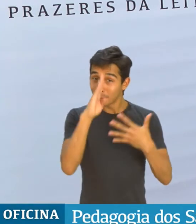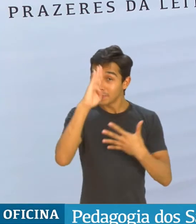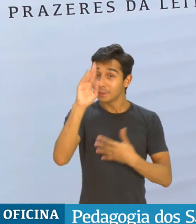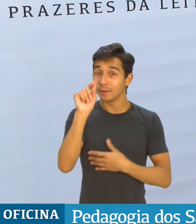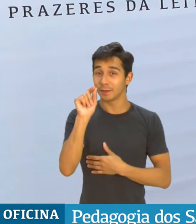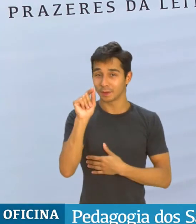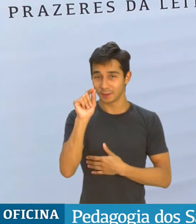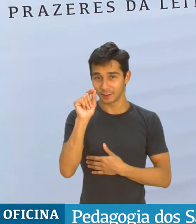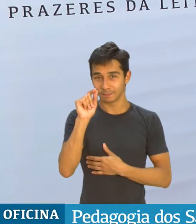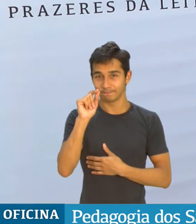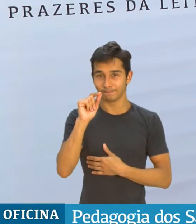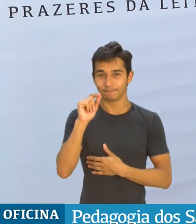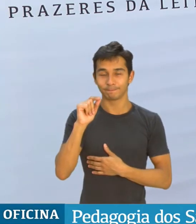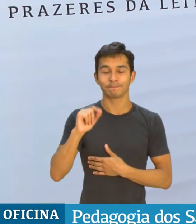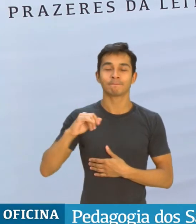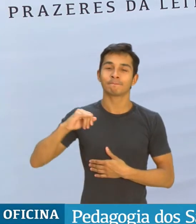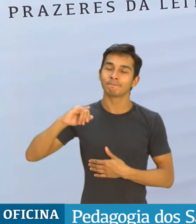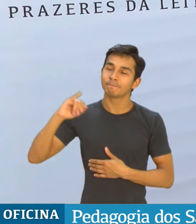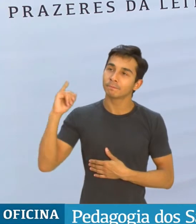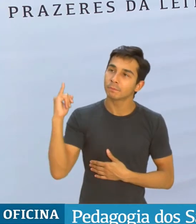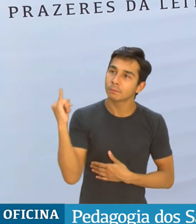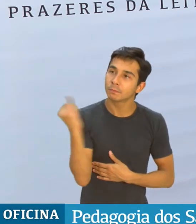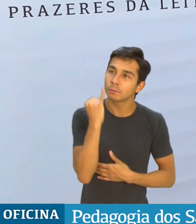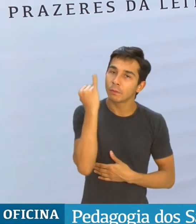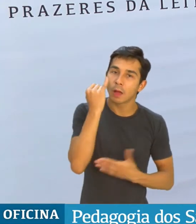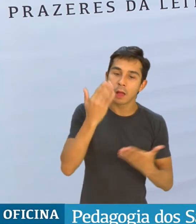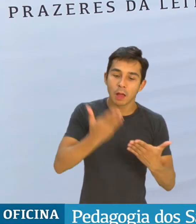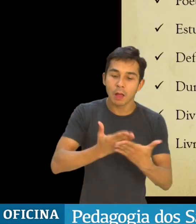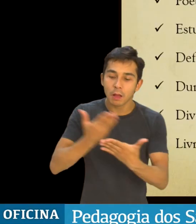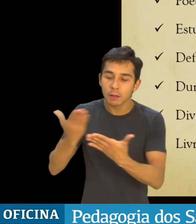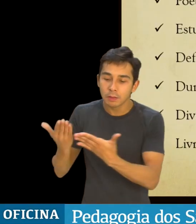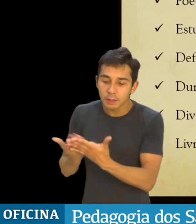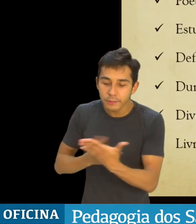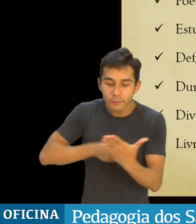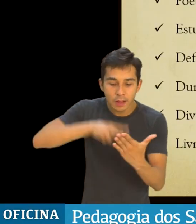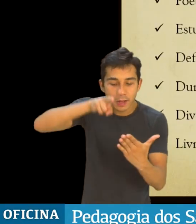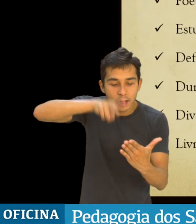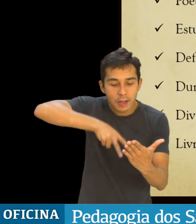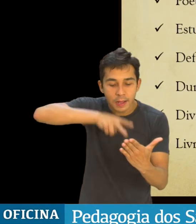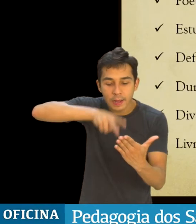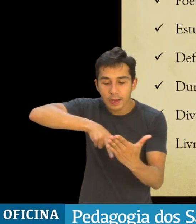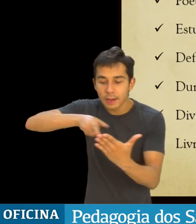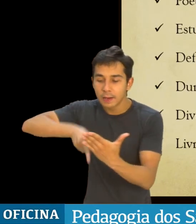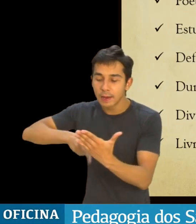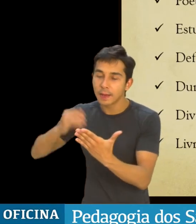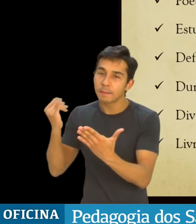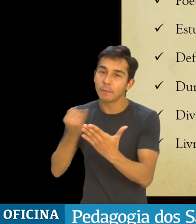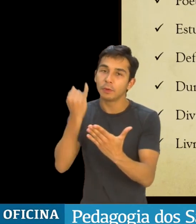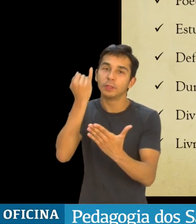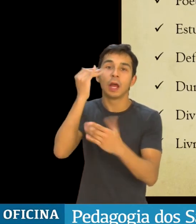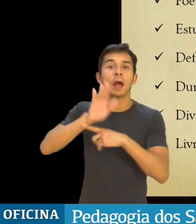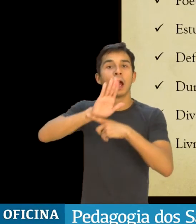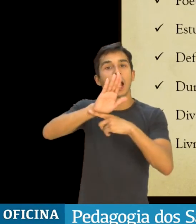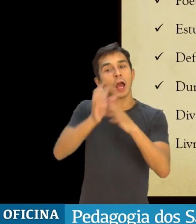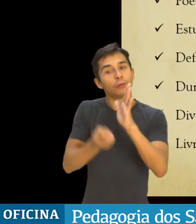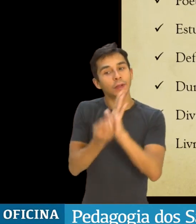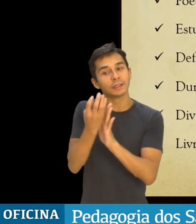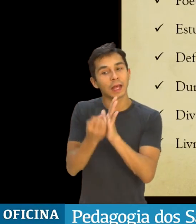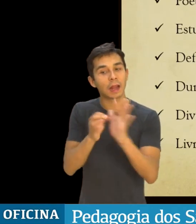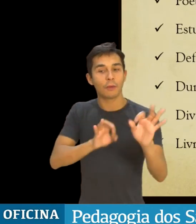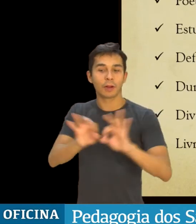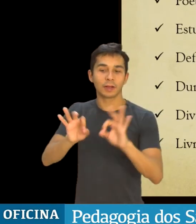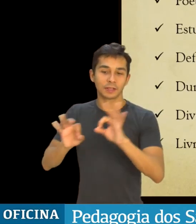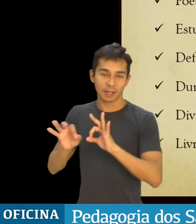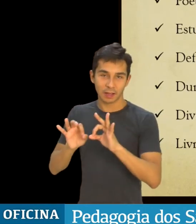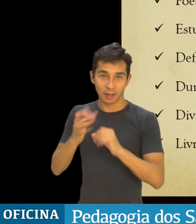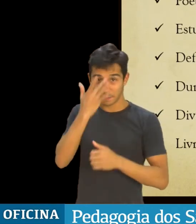a importância de você ser um leitor para organizar o sarau. Porque muita gente fala, Rodrigo, para você foi fácil organizar o sarau porque